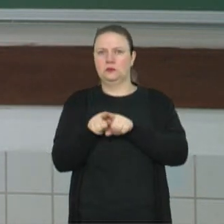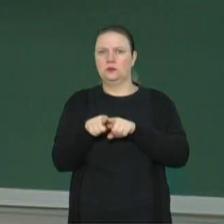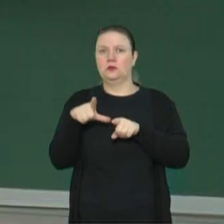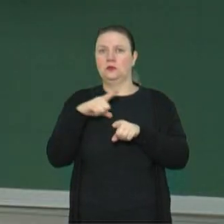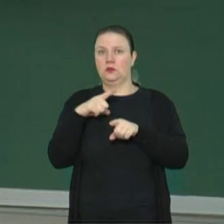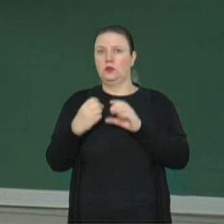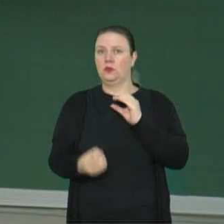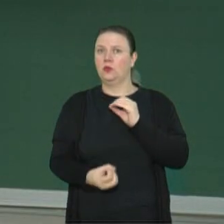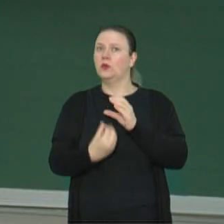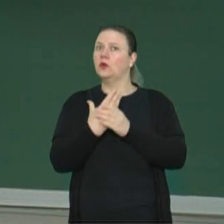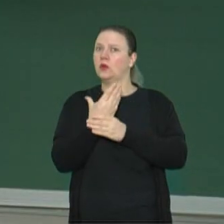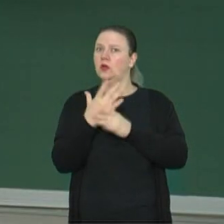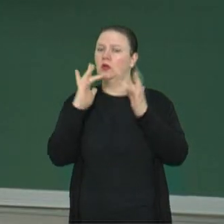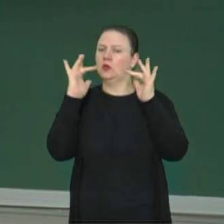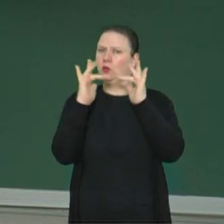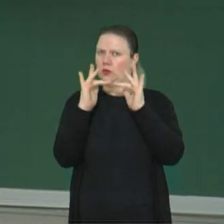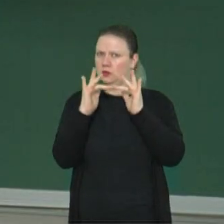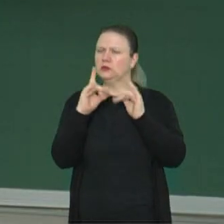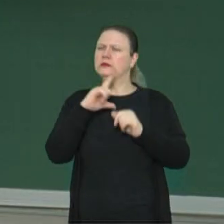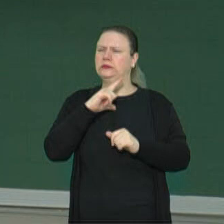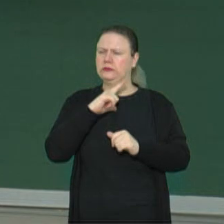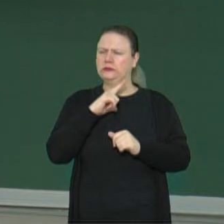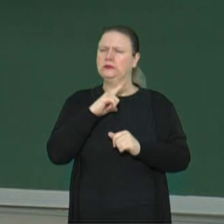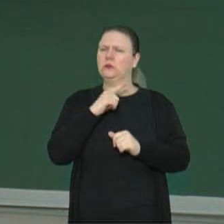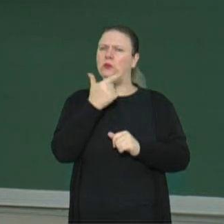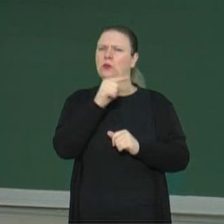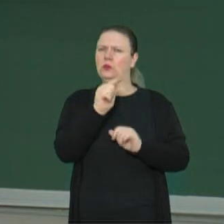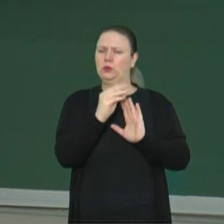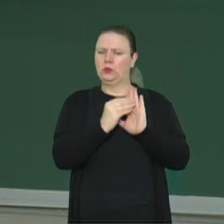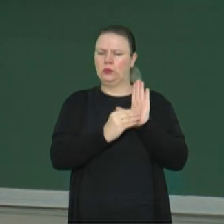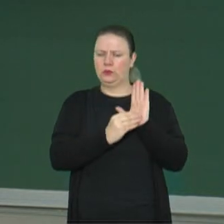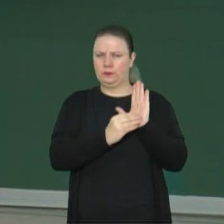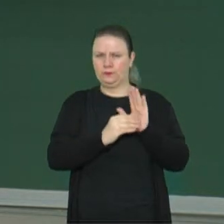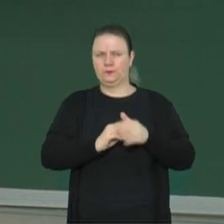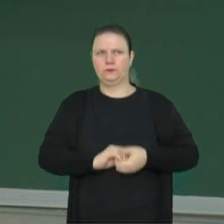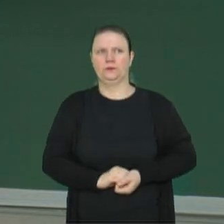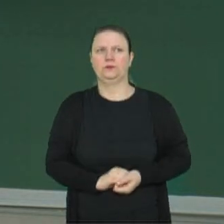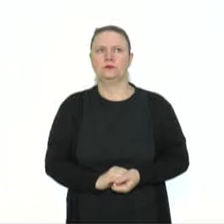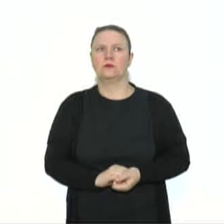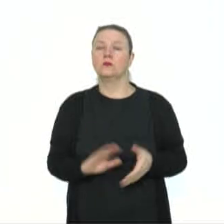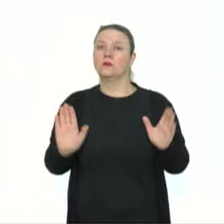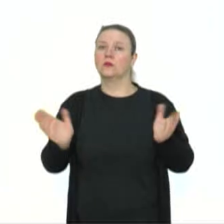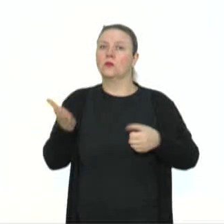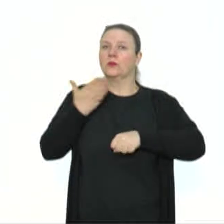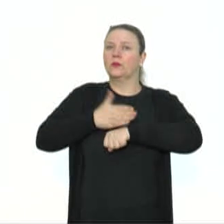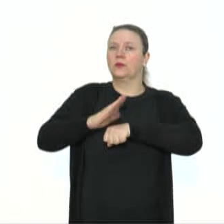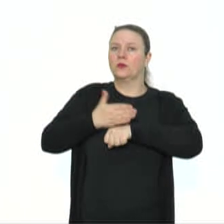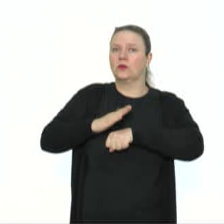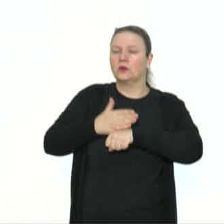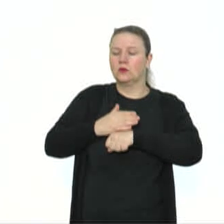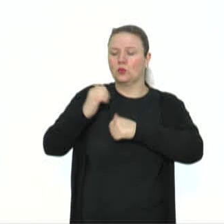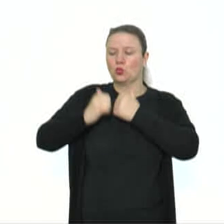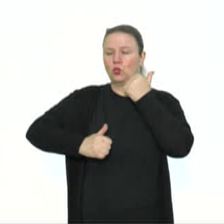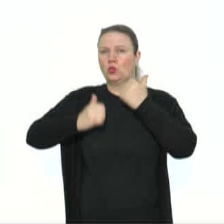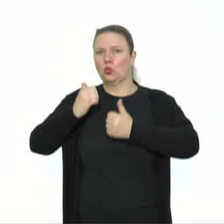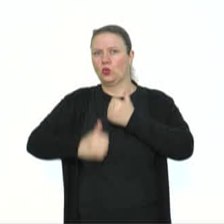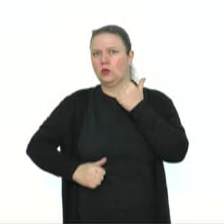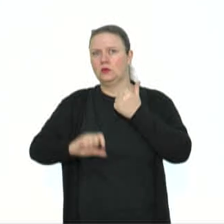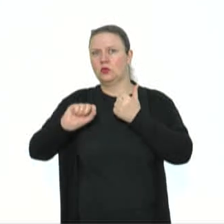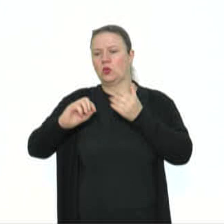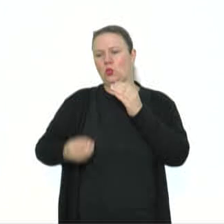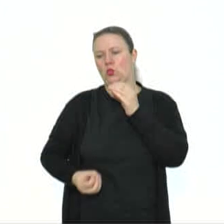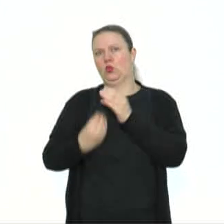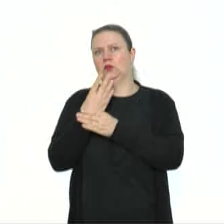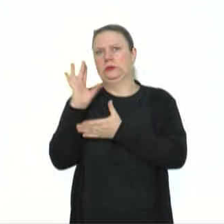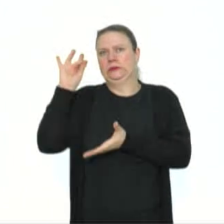sua origem ligada ao montanhismo, né? Então, a escalada como prática esportiva não tem uma origem